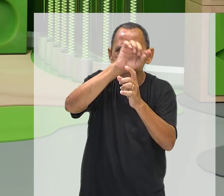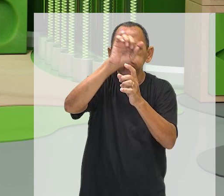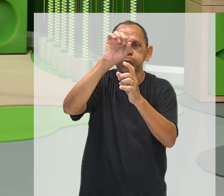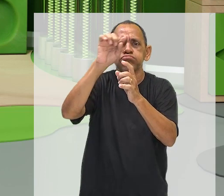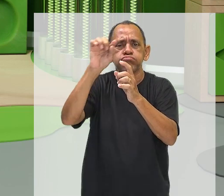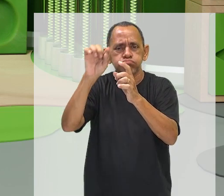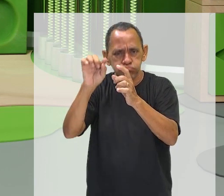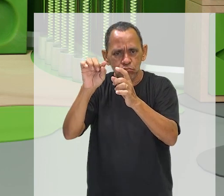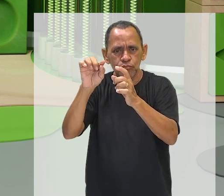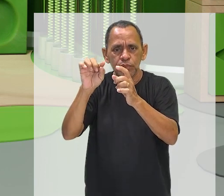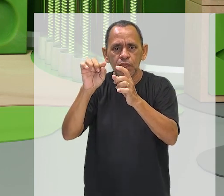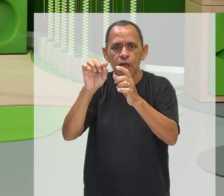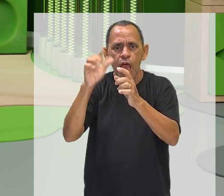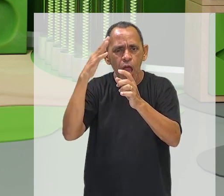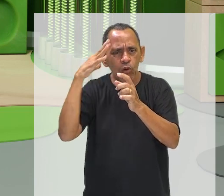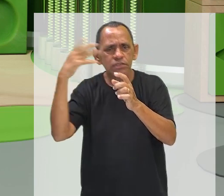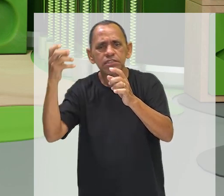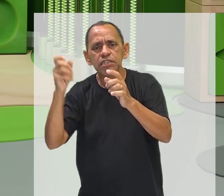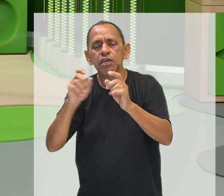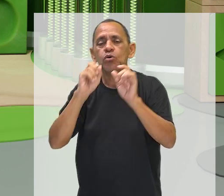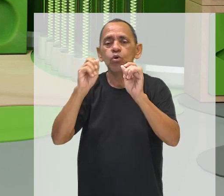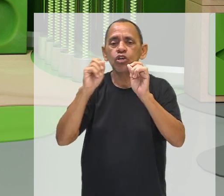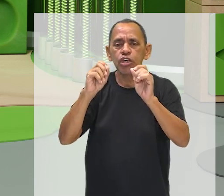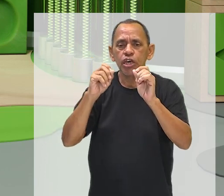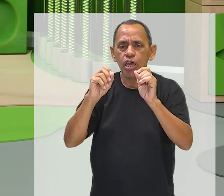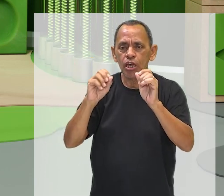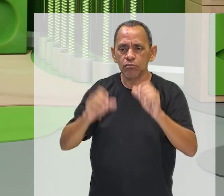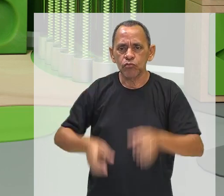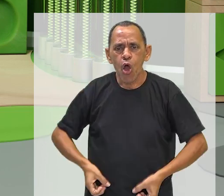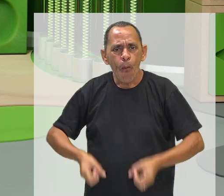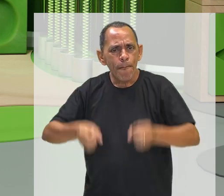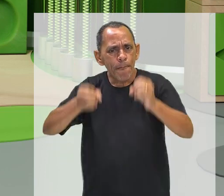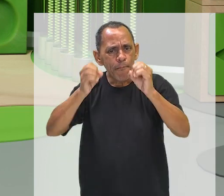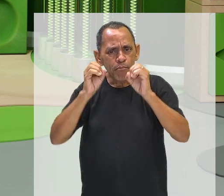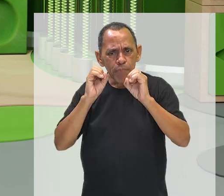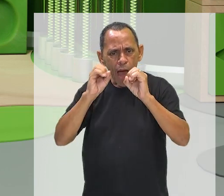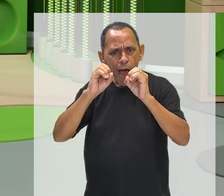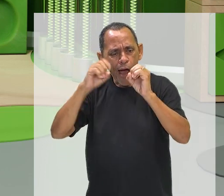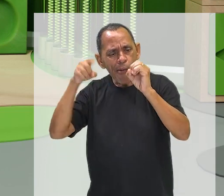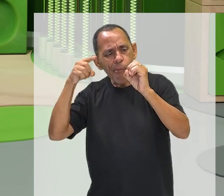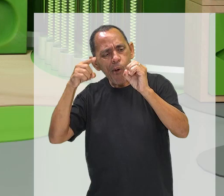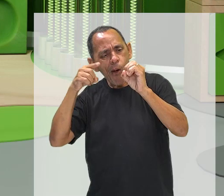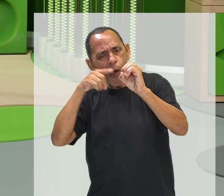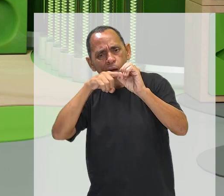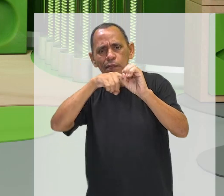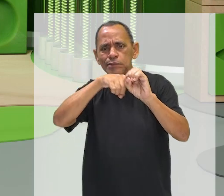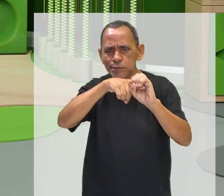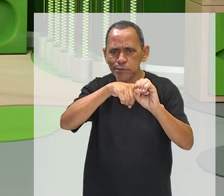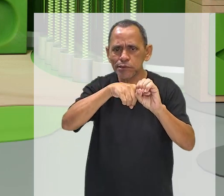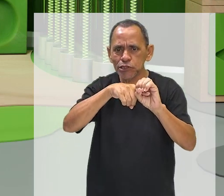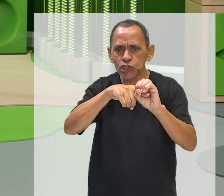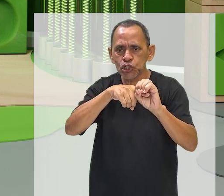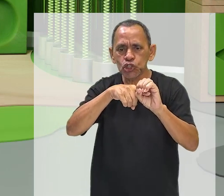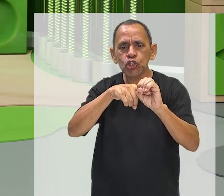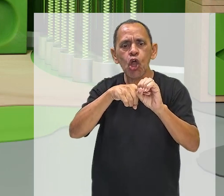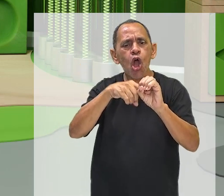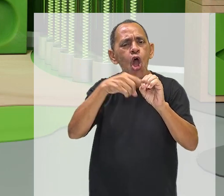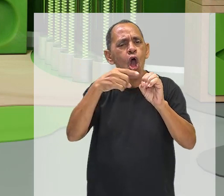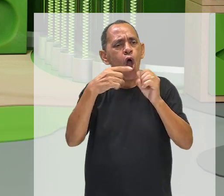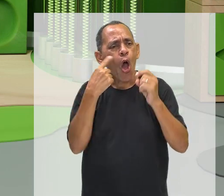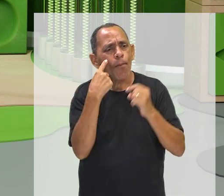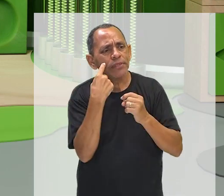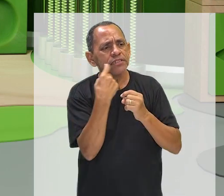fecundação, né? Então, tudo isso aí para acontecer exatamente a fecundação, certo? Então, a gente pode observar aí no nosso esquema um pouco